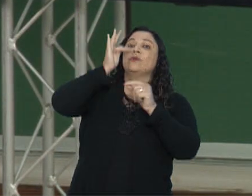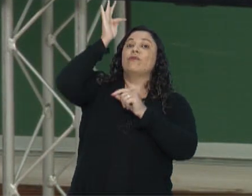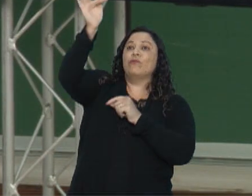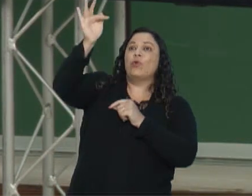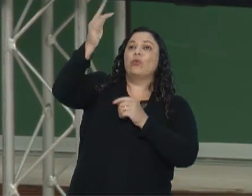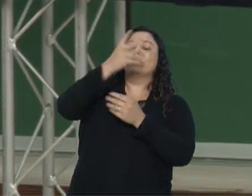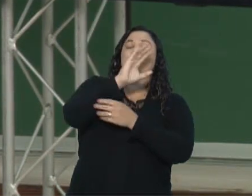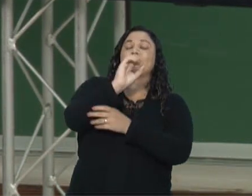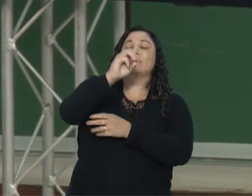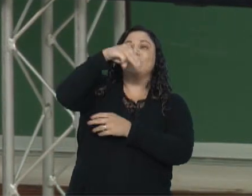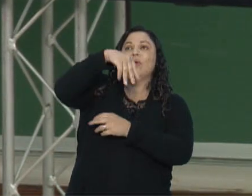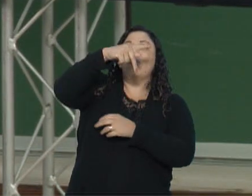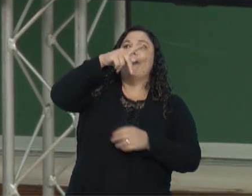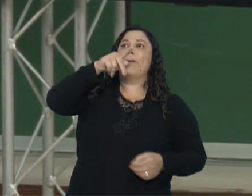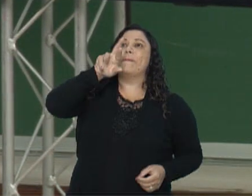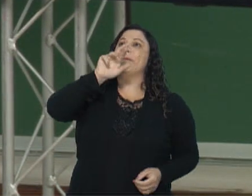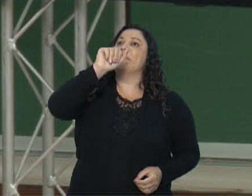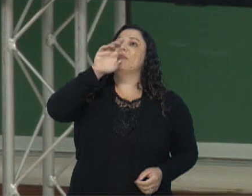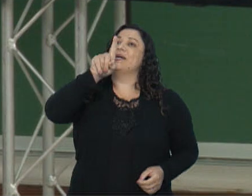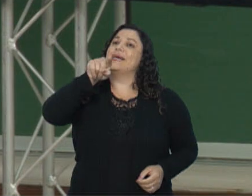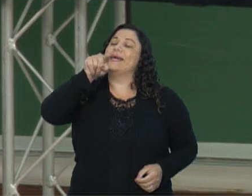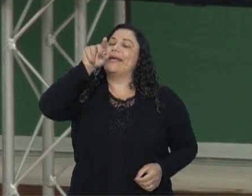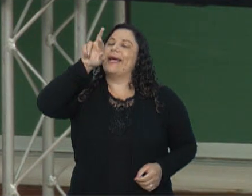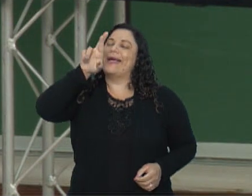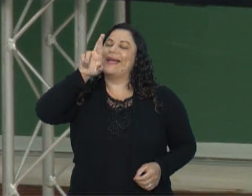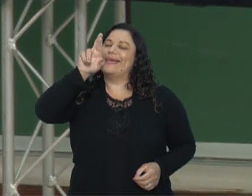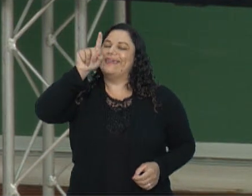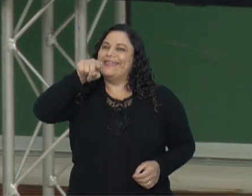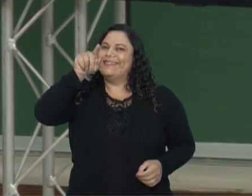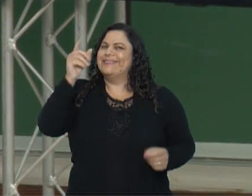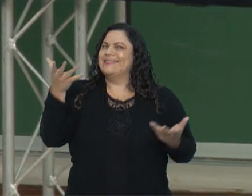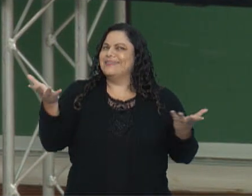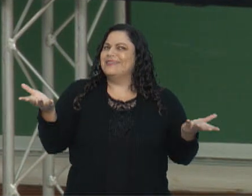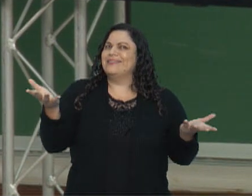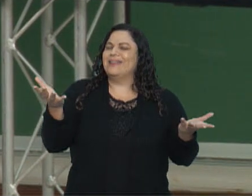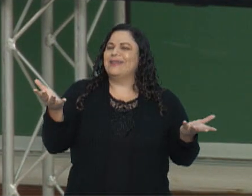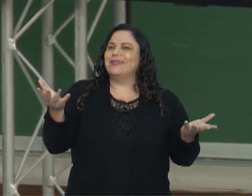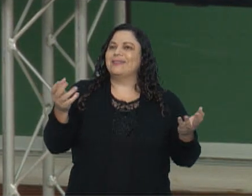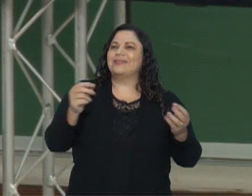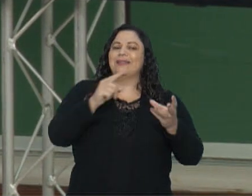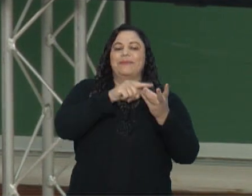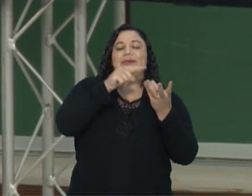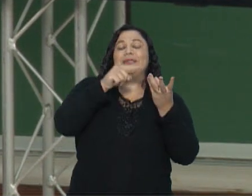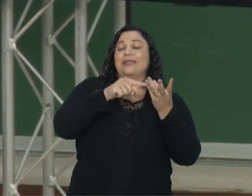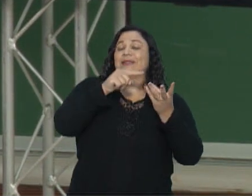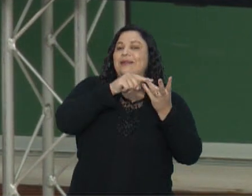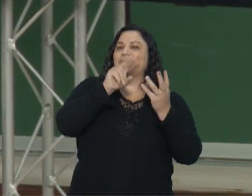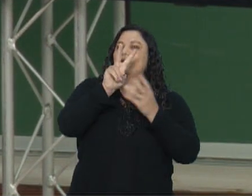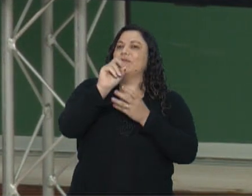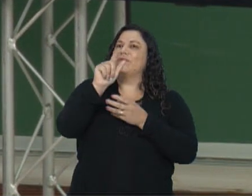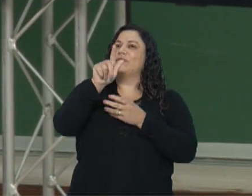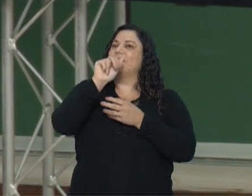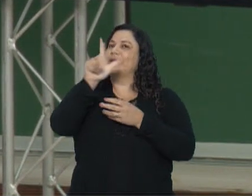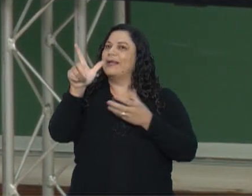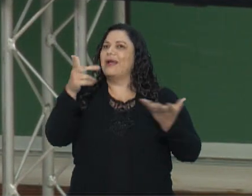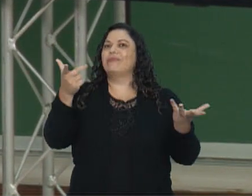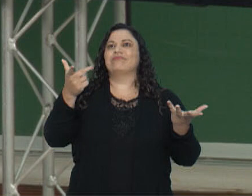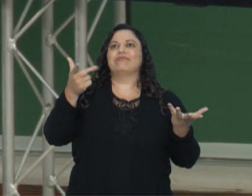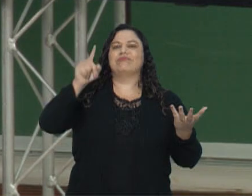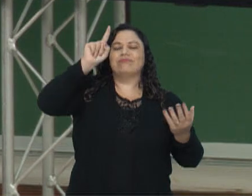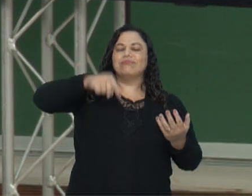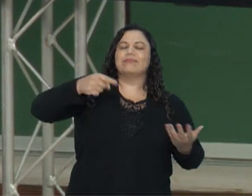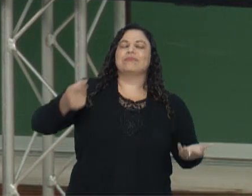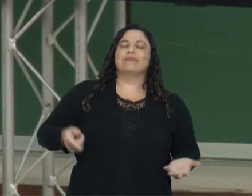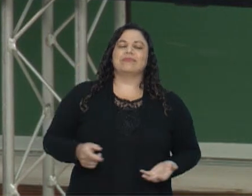Comprare. Não é justamente a última sílaba tônica? Terminada em vogal? Na palavra aguda, sempre acentuada, terminada em